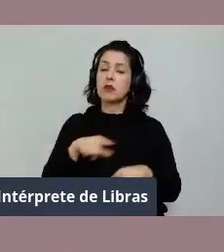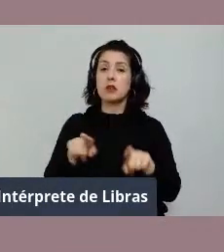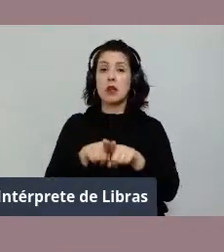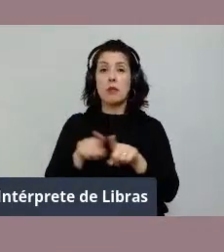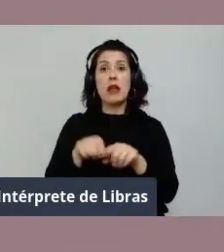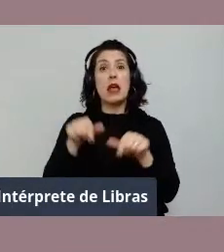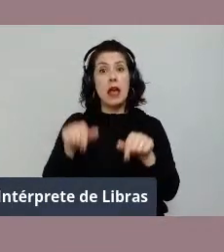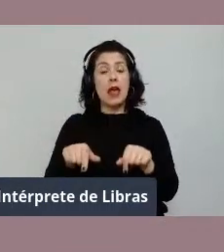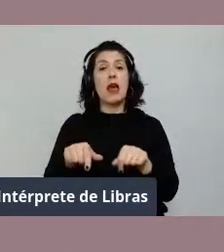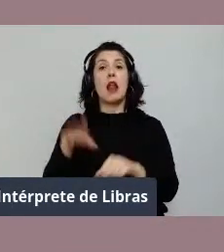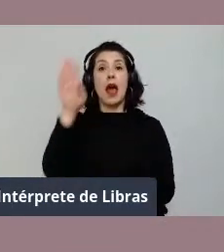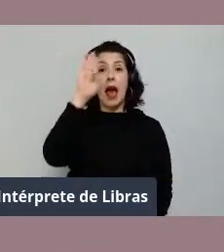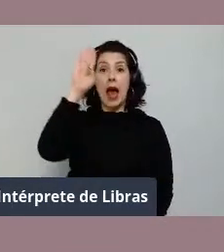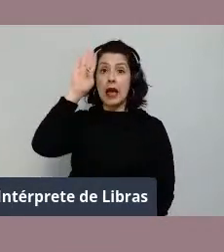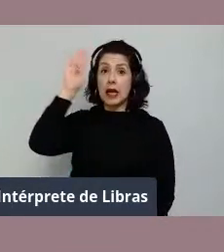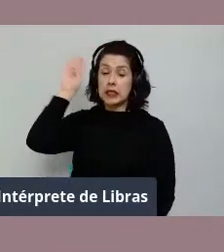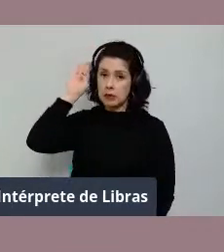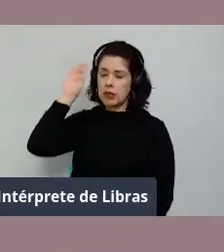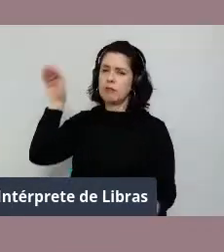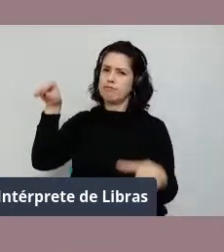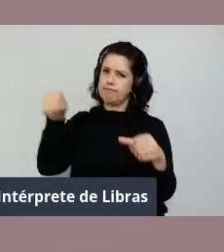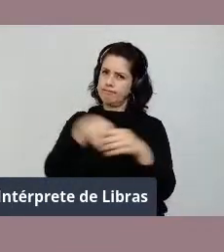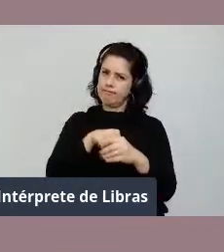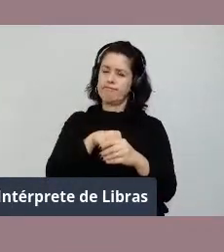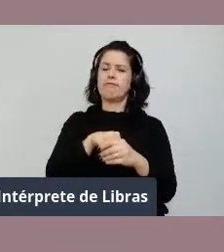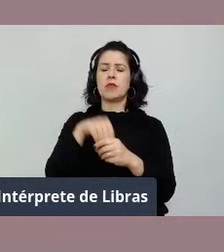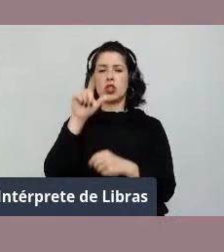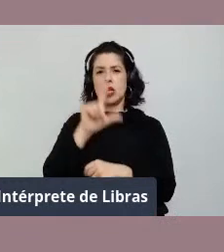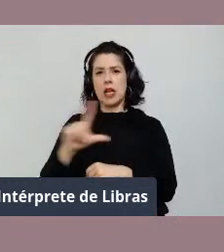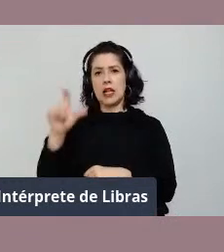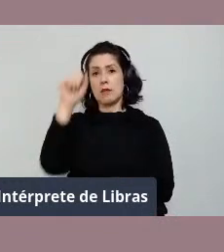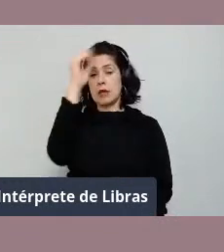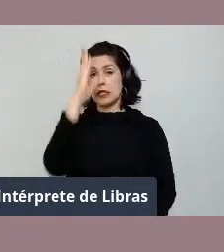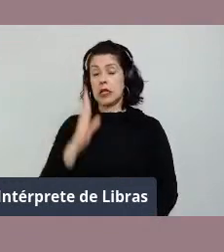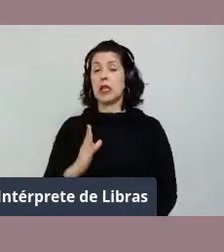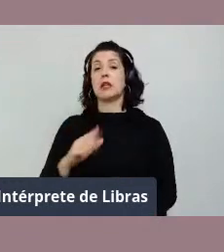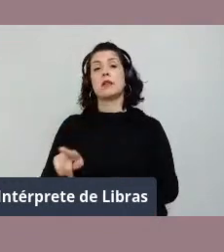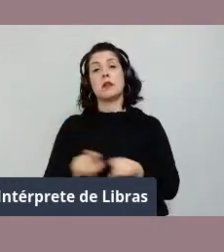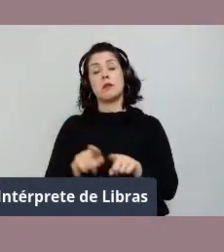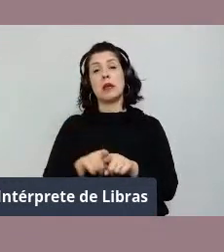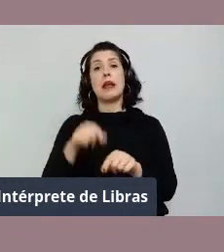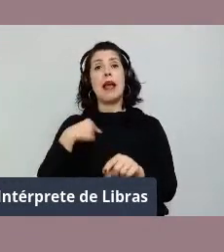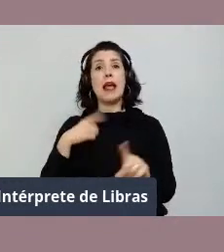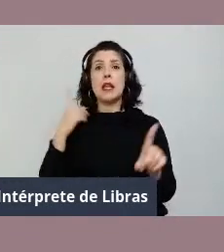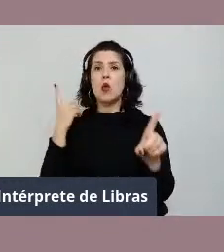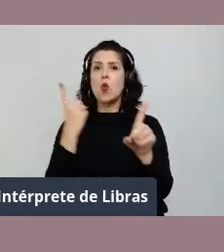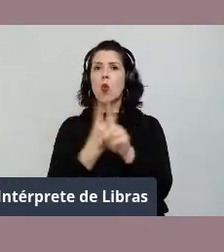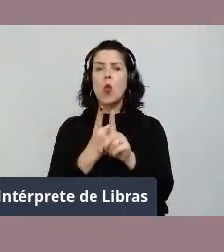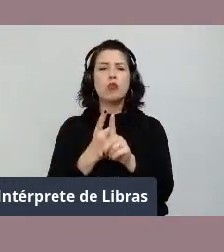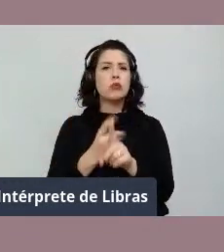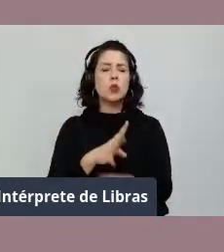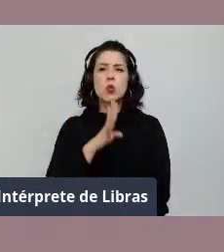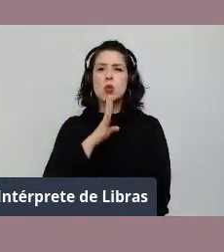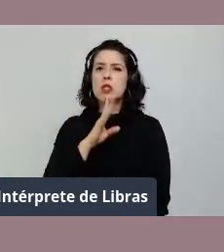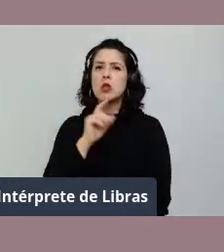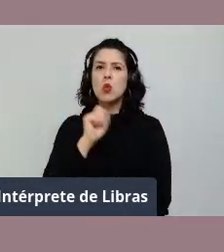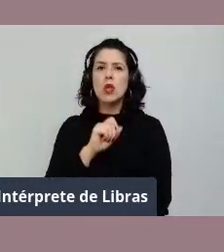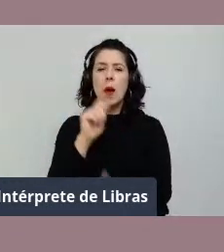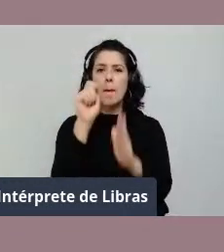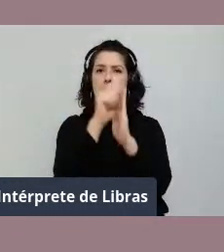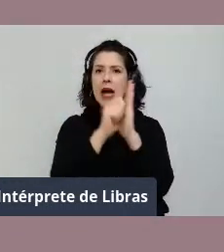faz parte da Academia Brasileira de Letras. Ela teve um encontro com esses manuscritos que ela vai contar melhor para a